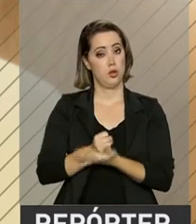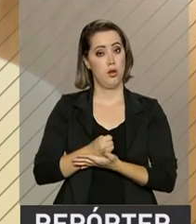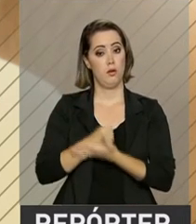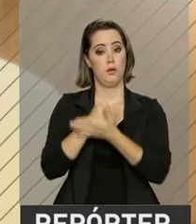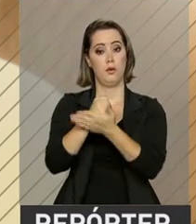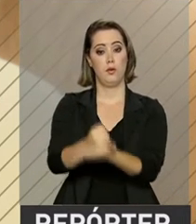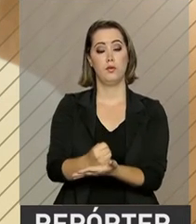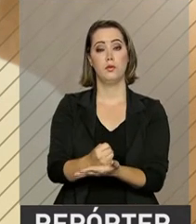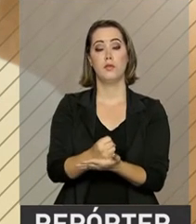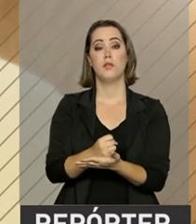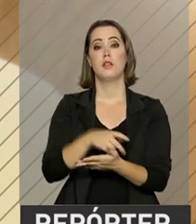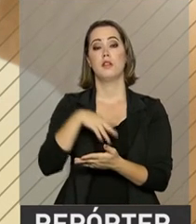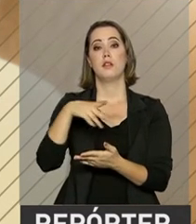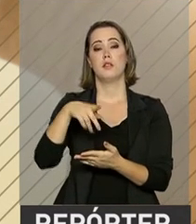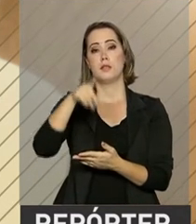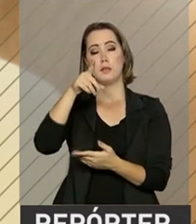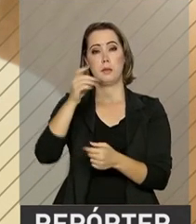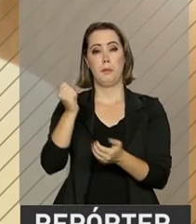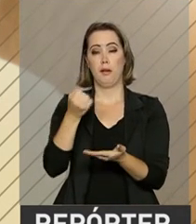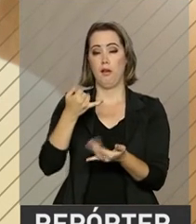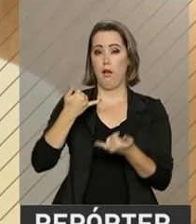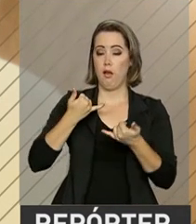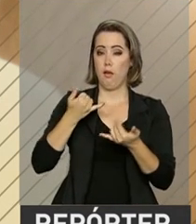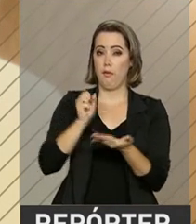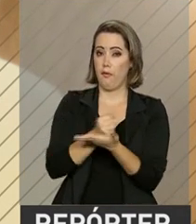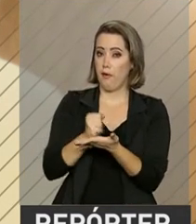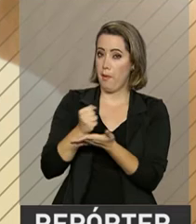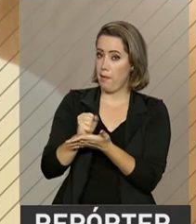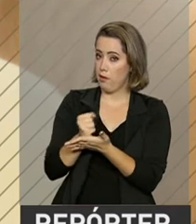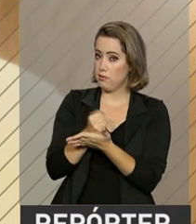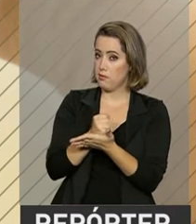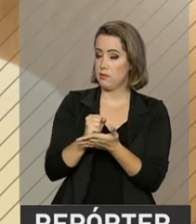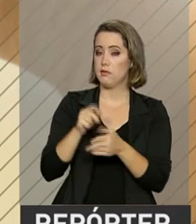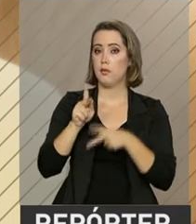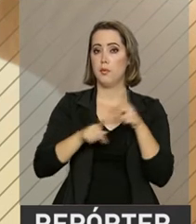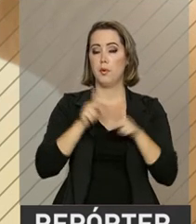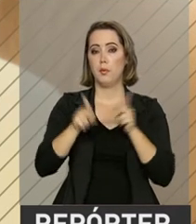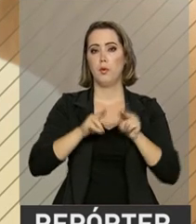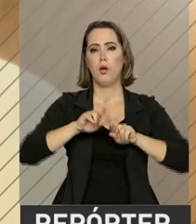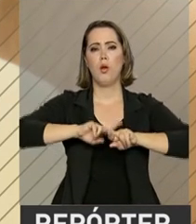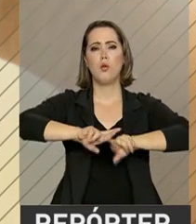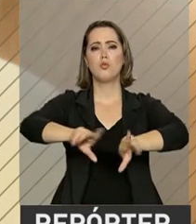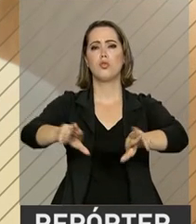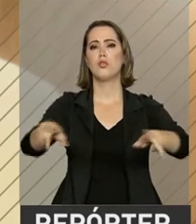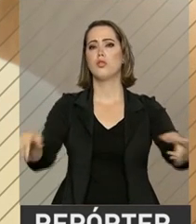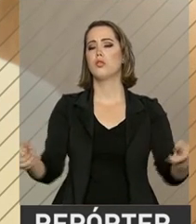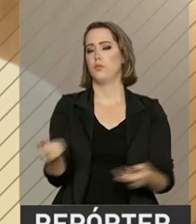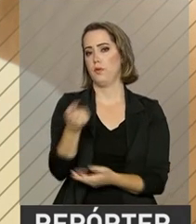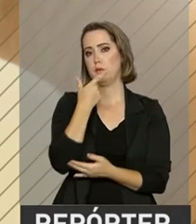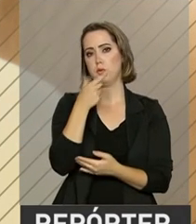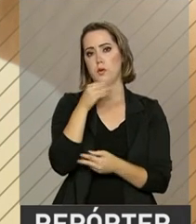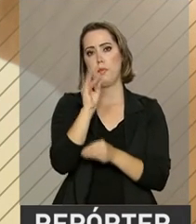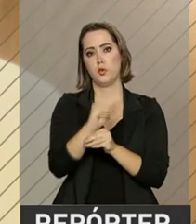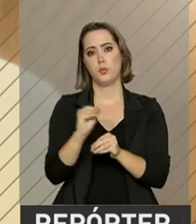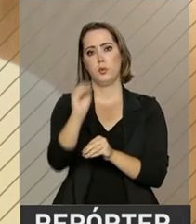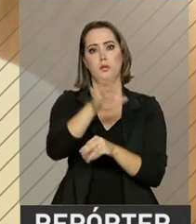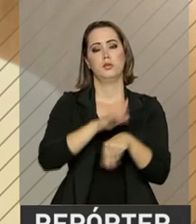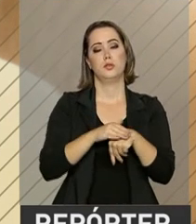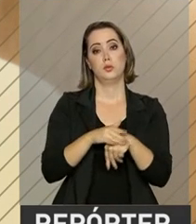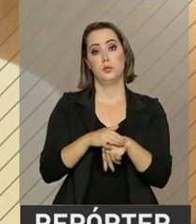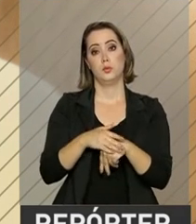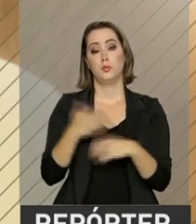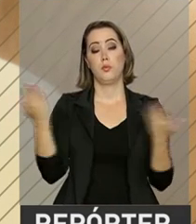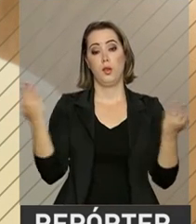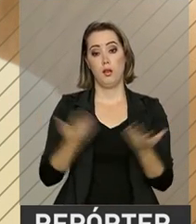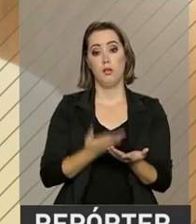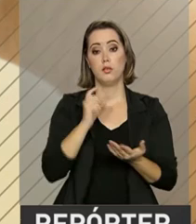popular outros medicamentos que insulinas além de reagentes e seringas para o tratamento da doença